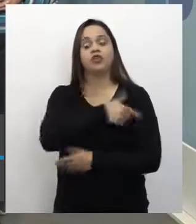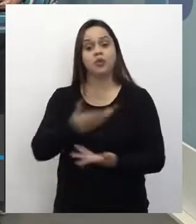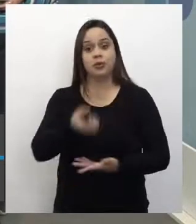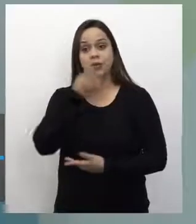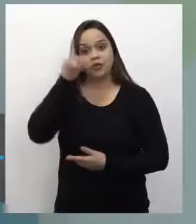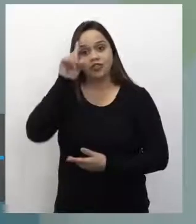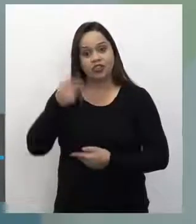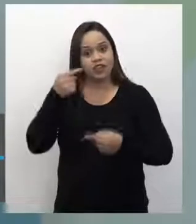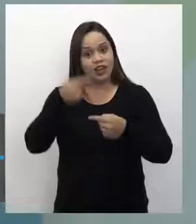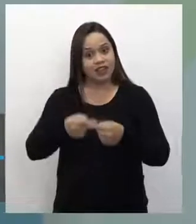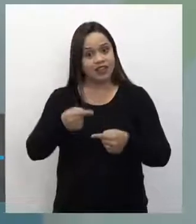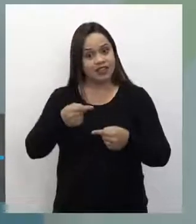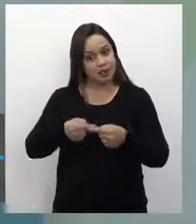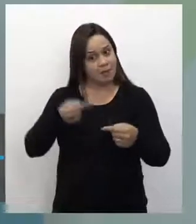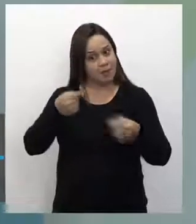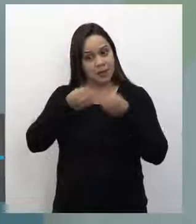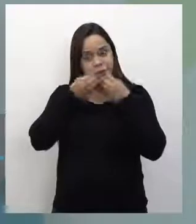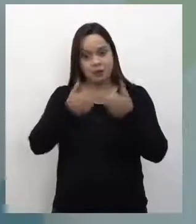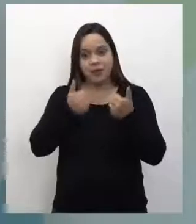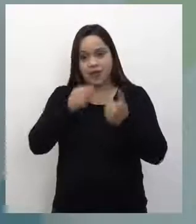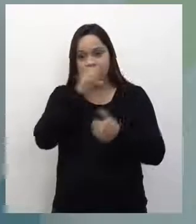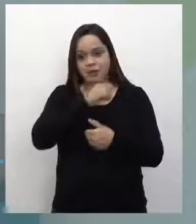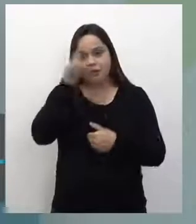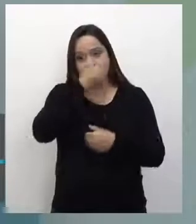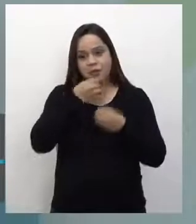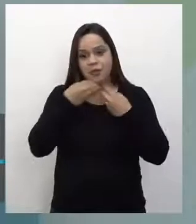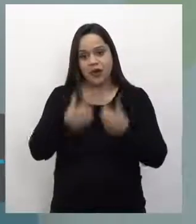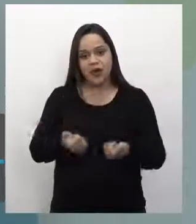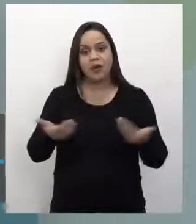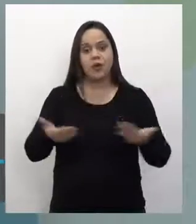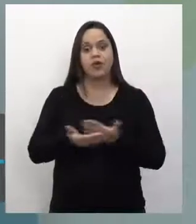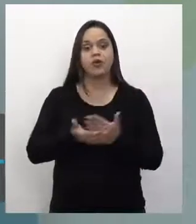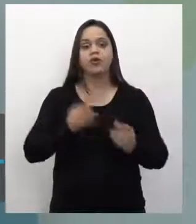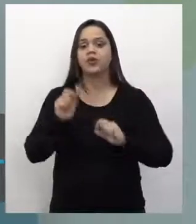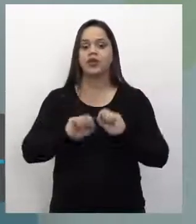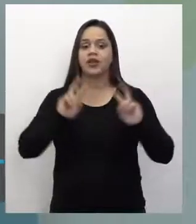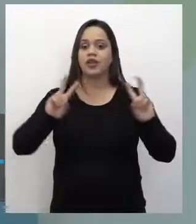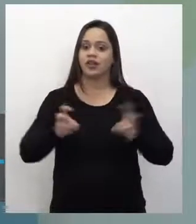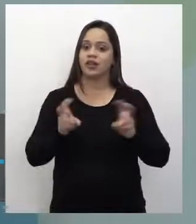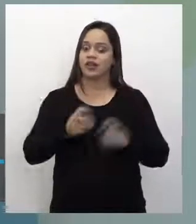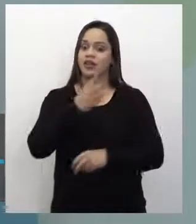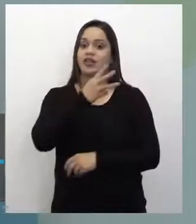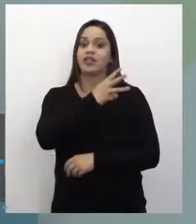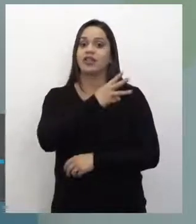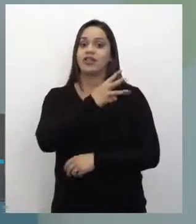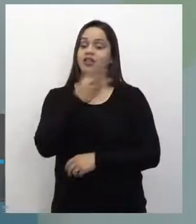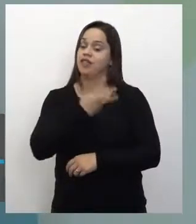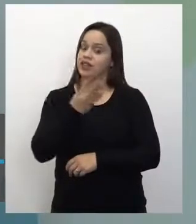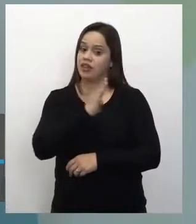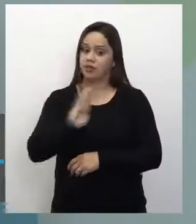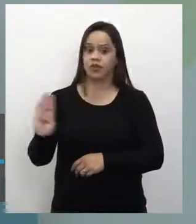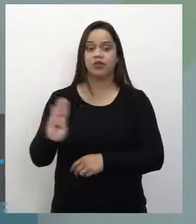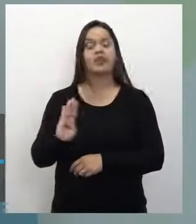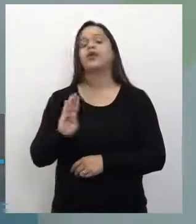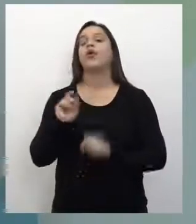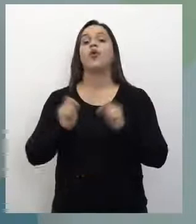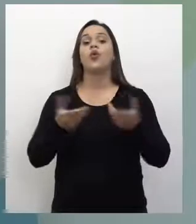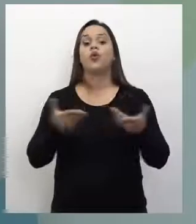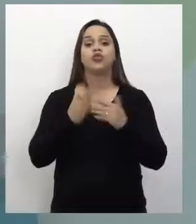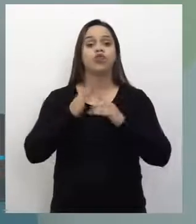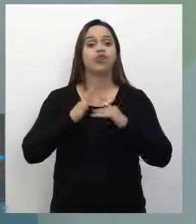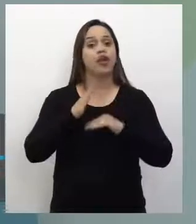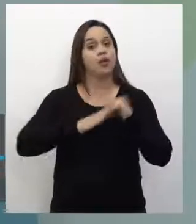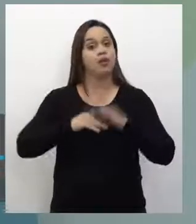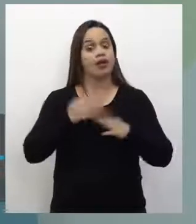semana? Professores, pais. Estamos iniciando hoje o 3º bimestre, a habilidade é teatro. Vamos lá,